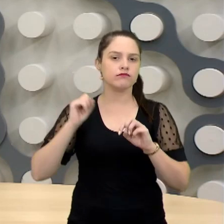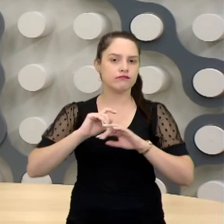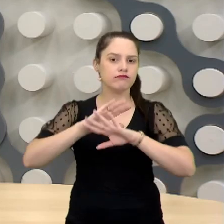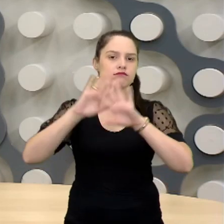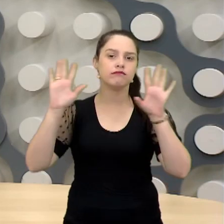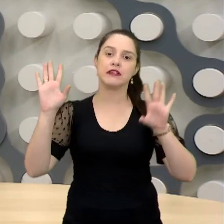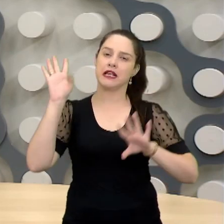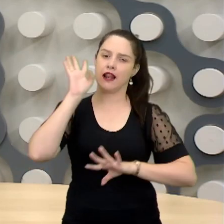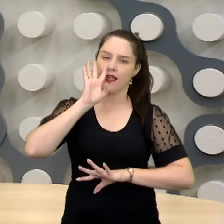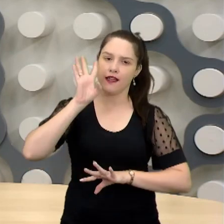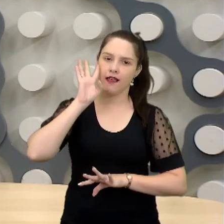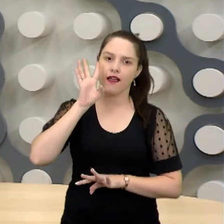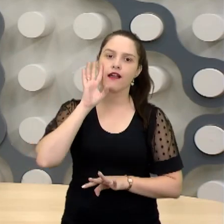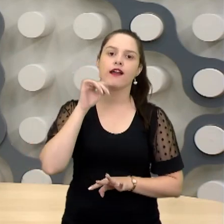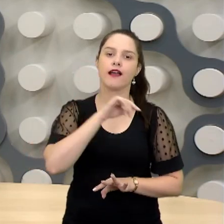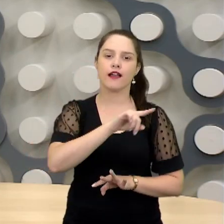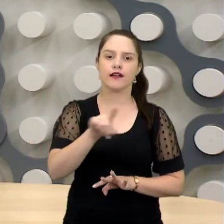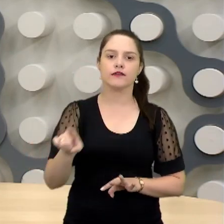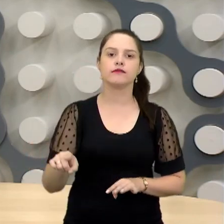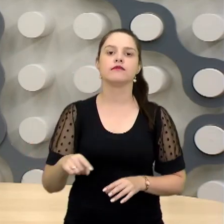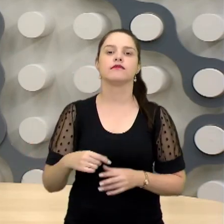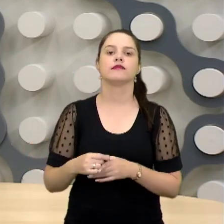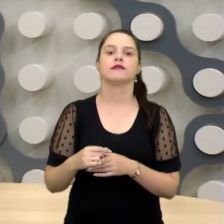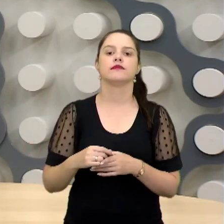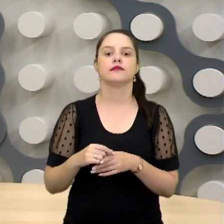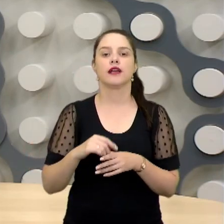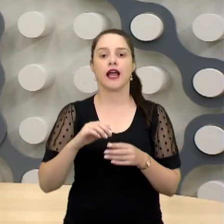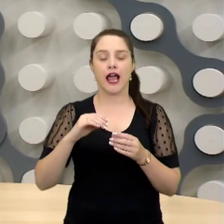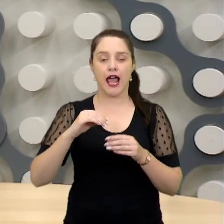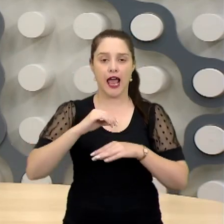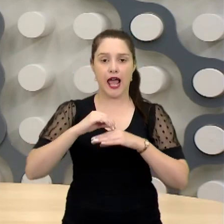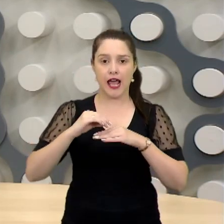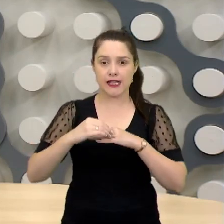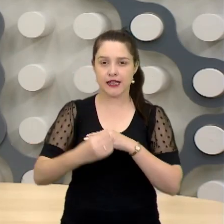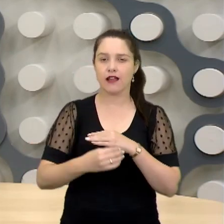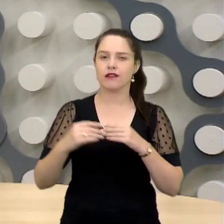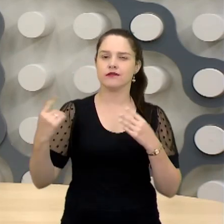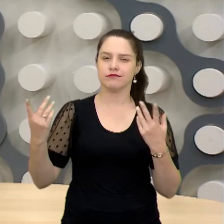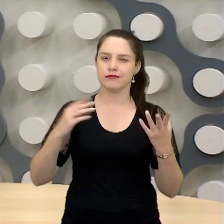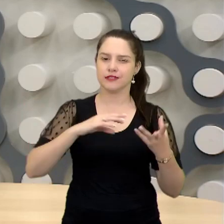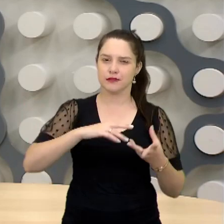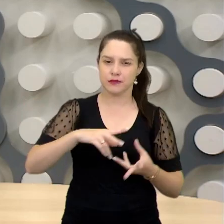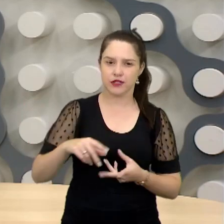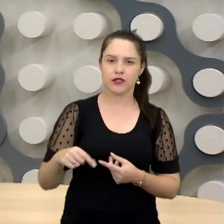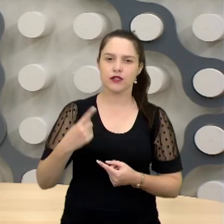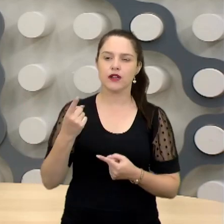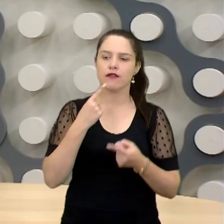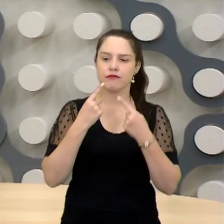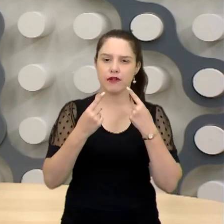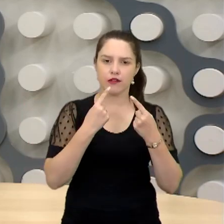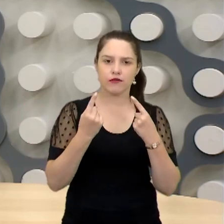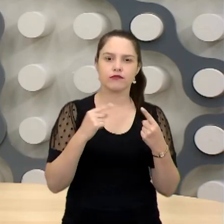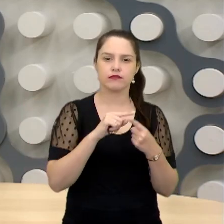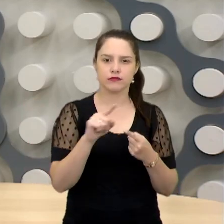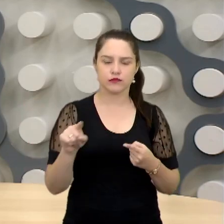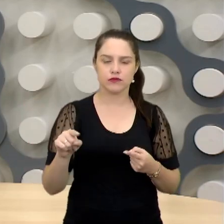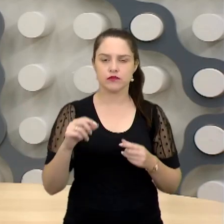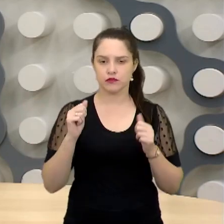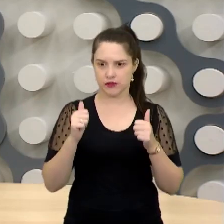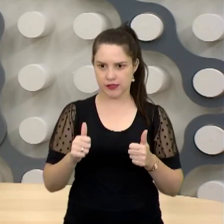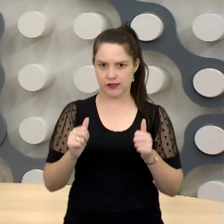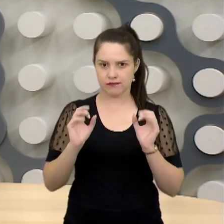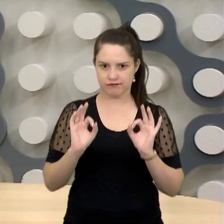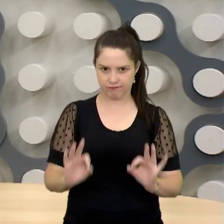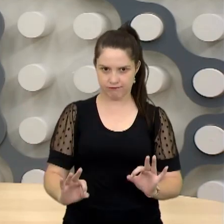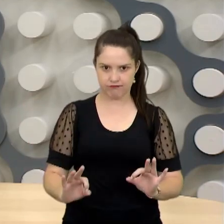legal, do que são aí os éons, as eras, os períodos, Então a gente vai estar falando aí um por vez, tá certo?